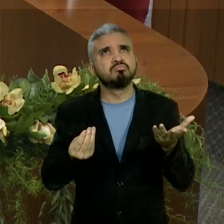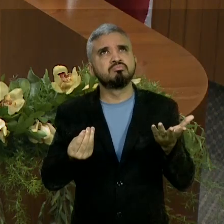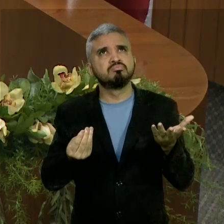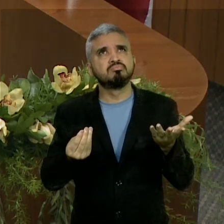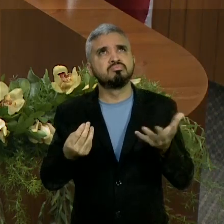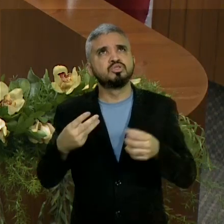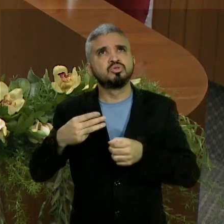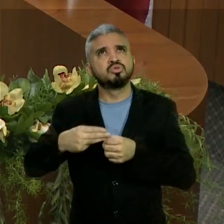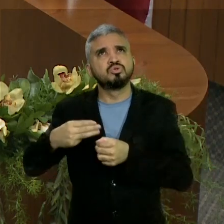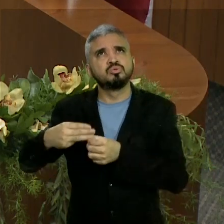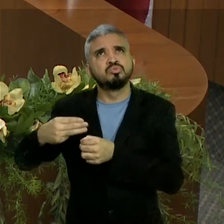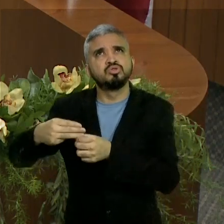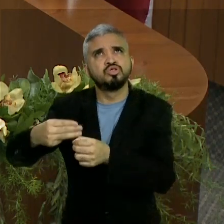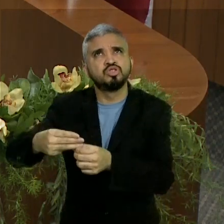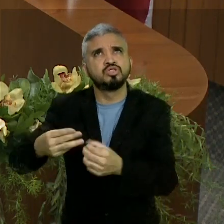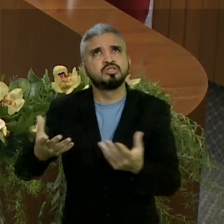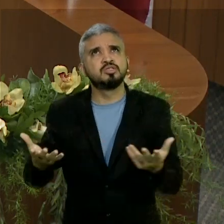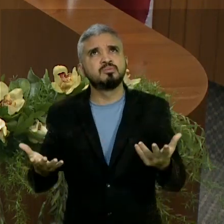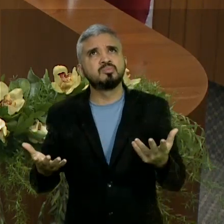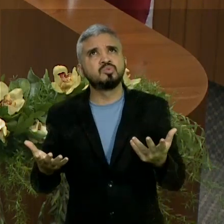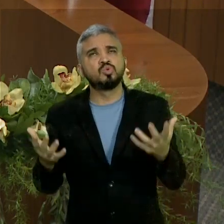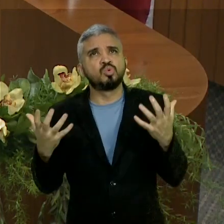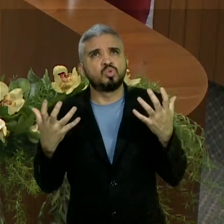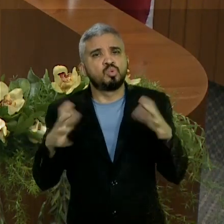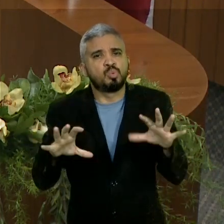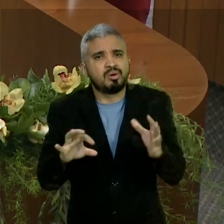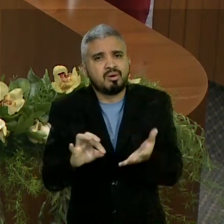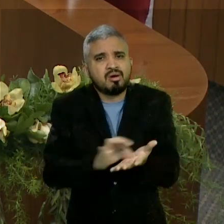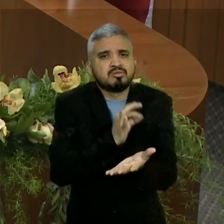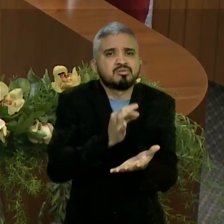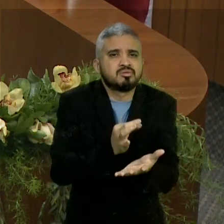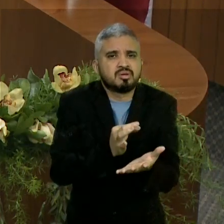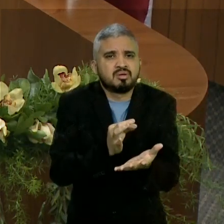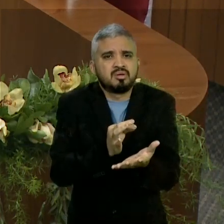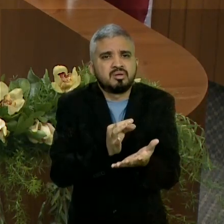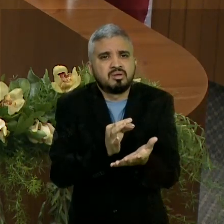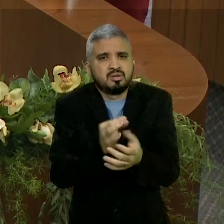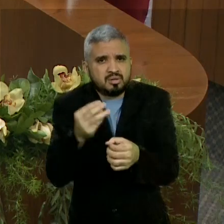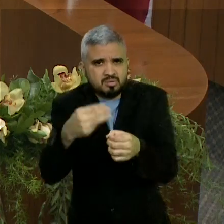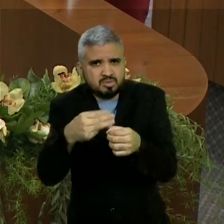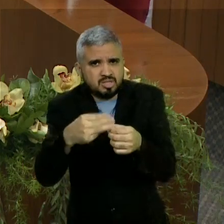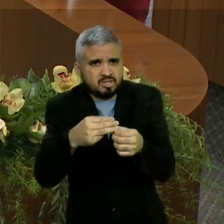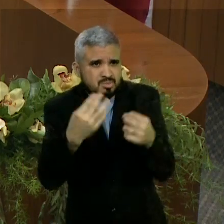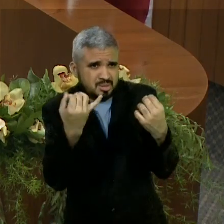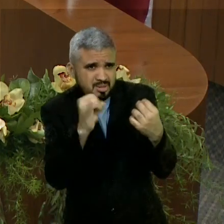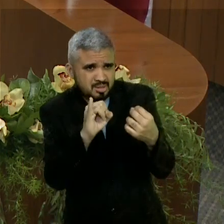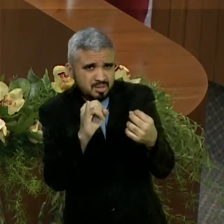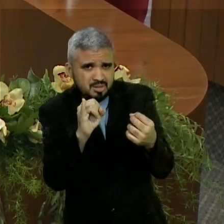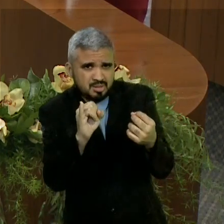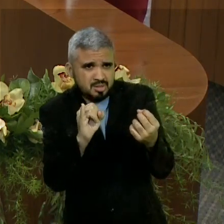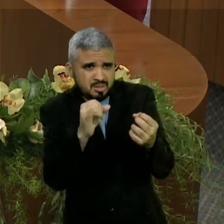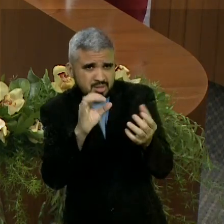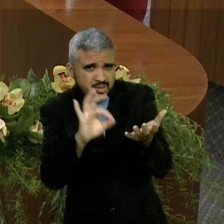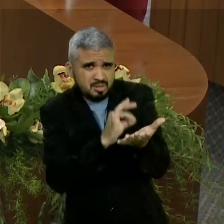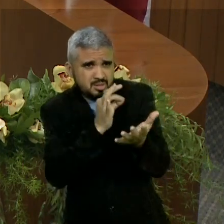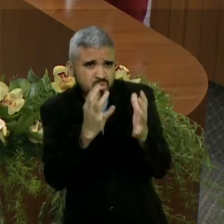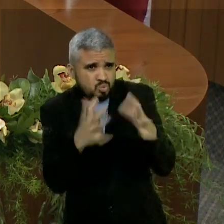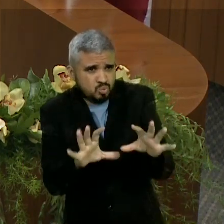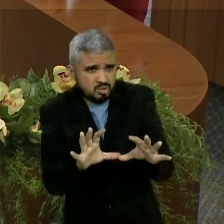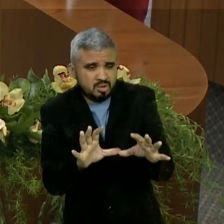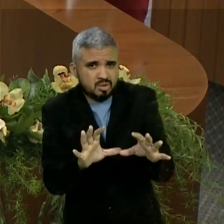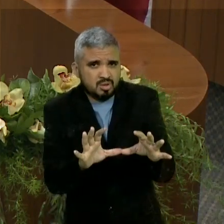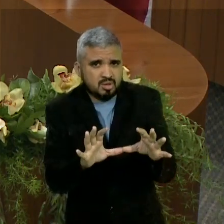municípios que não quiserem assinar o tal acordo não vão receber não vão receber vai ficar lá o governo vai